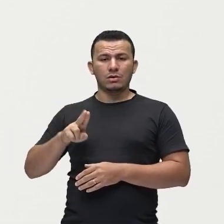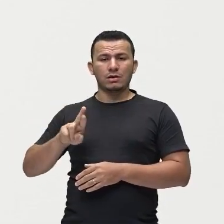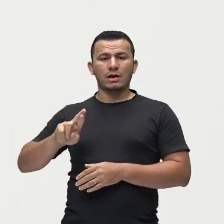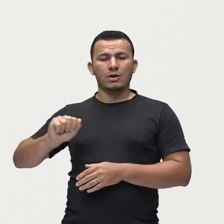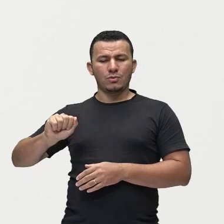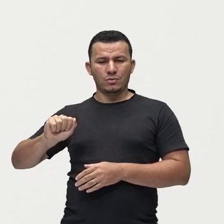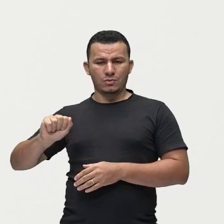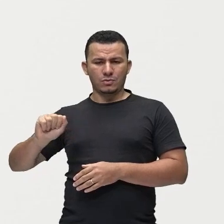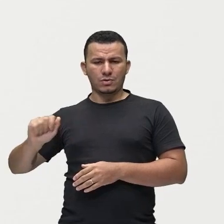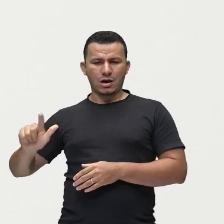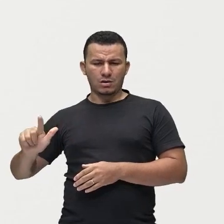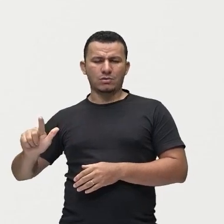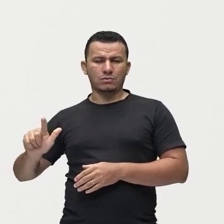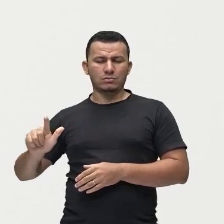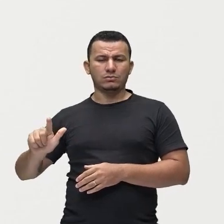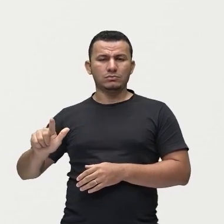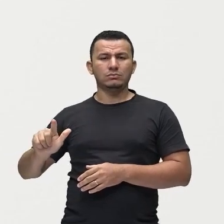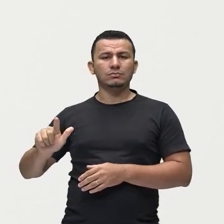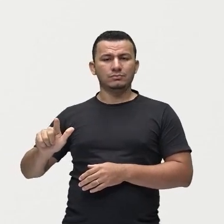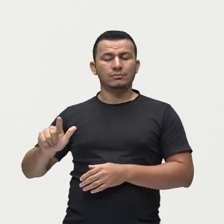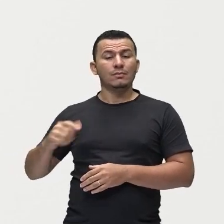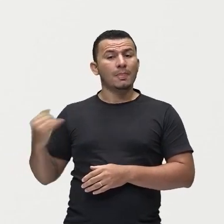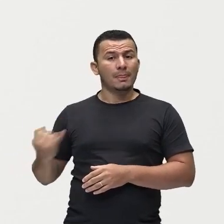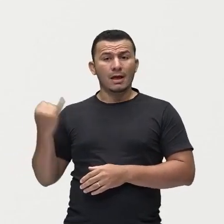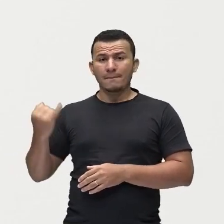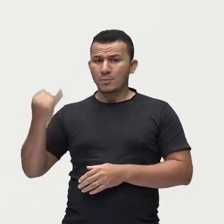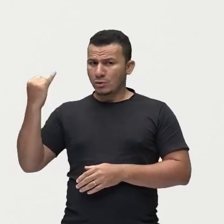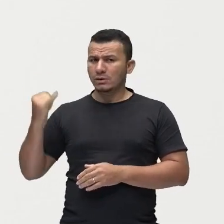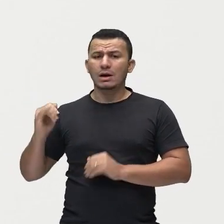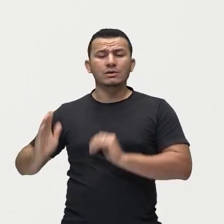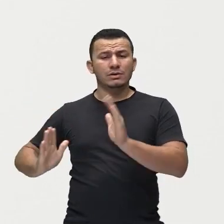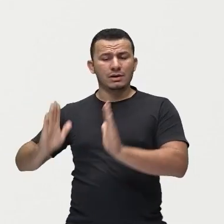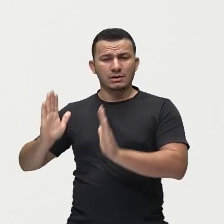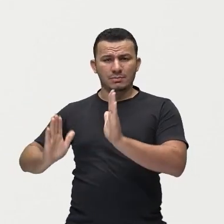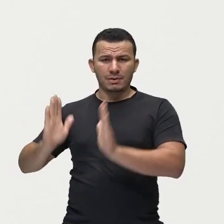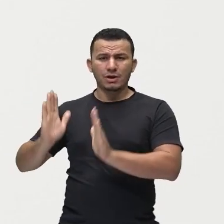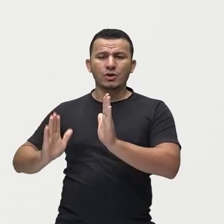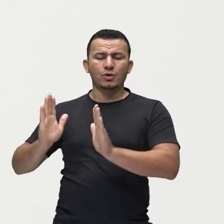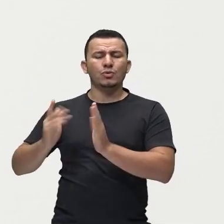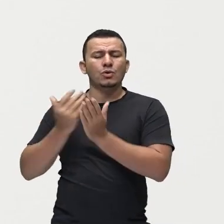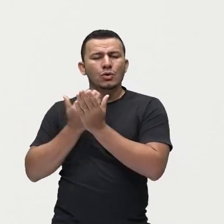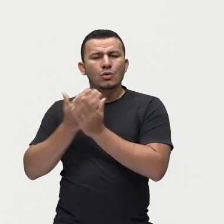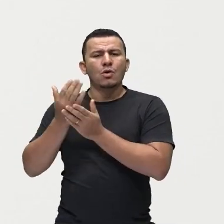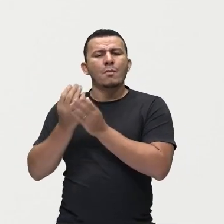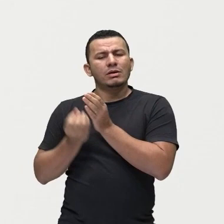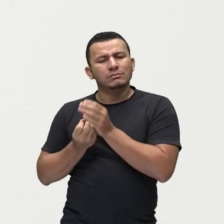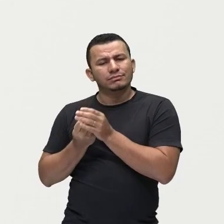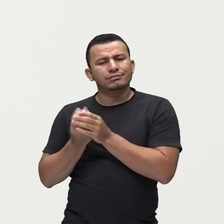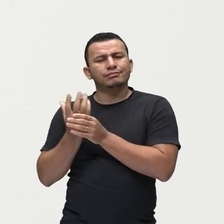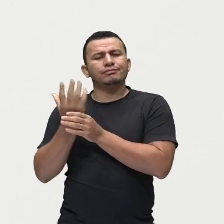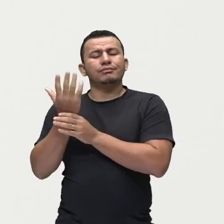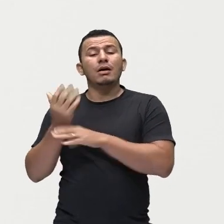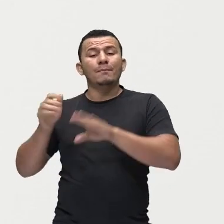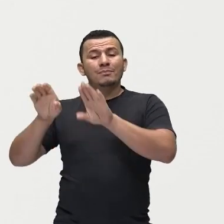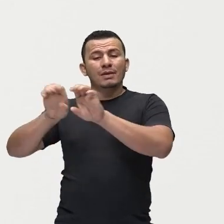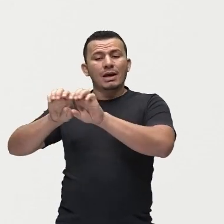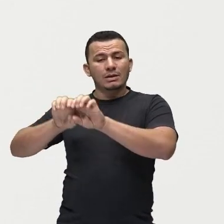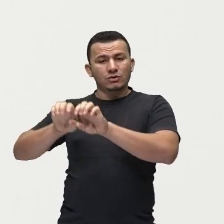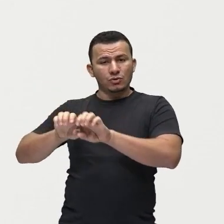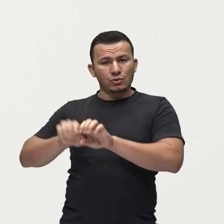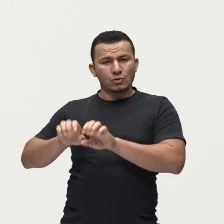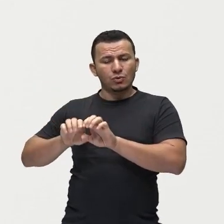Muito importante nessa fase que aconteça a formação nessa estrutura aí,